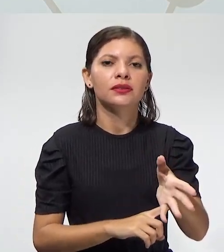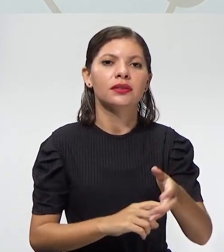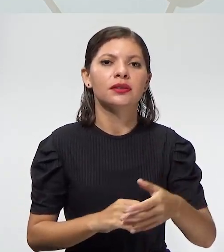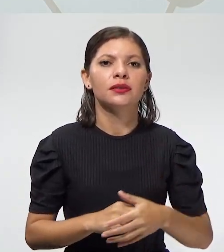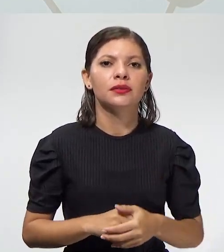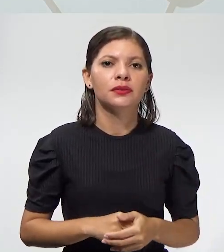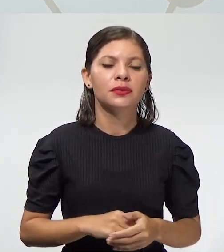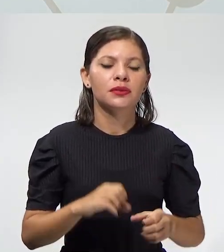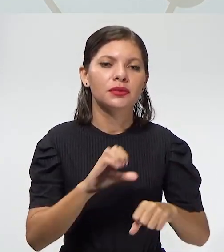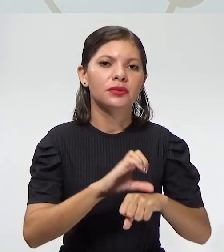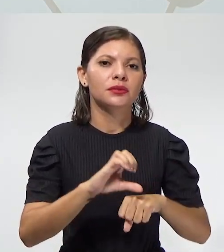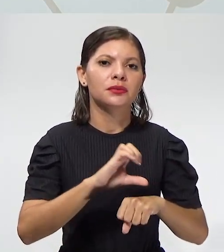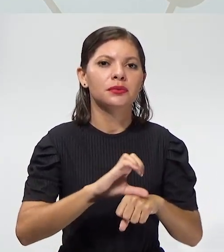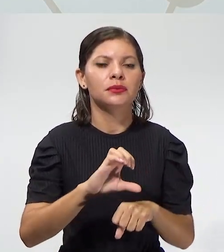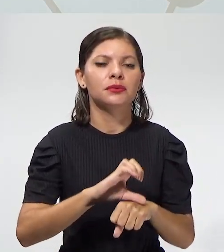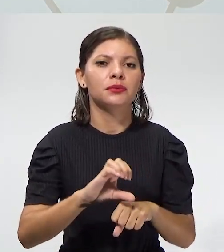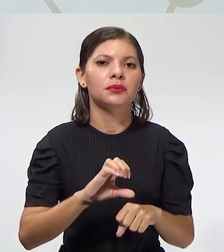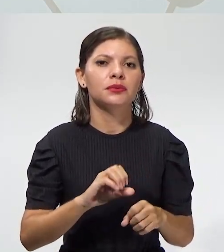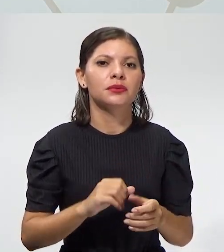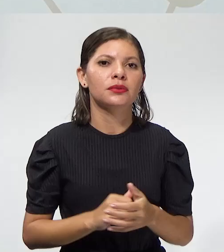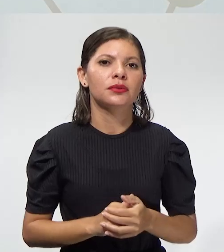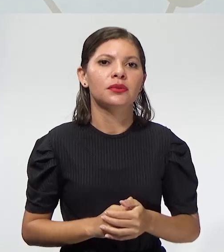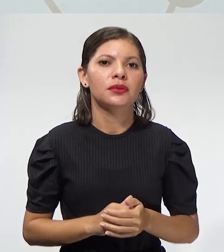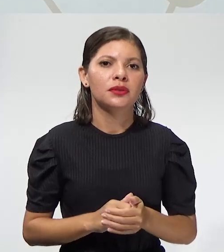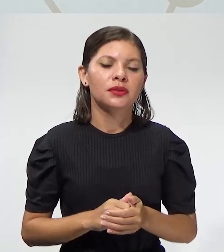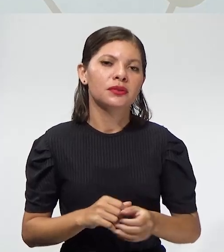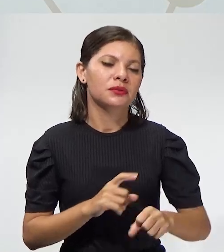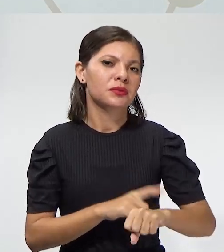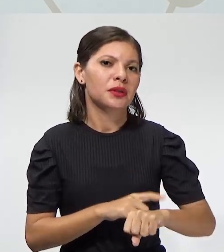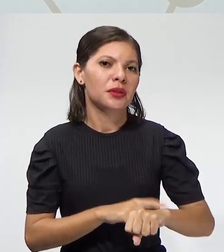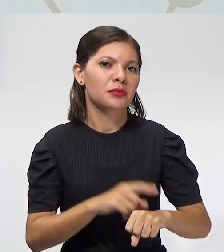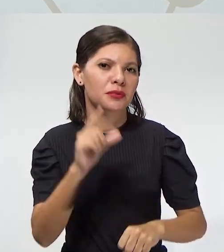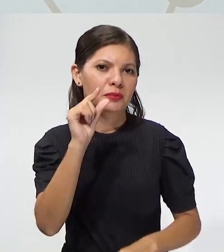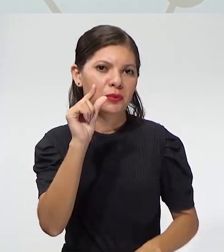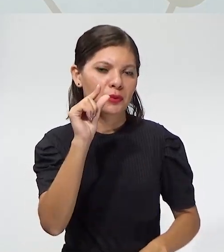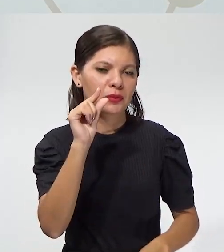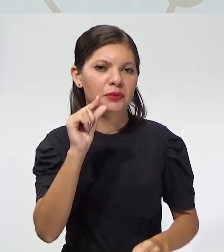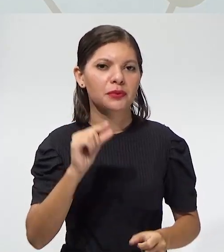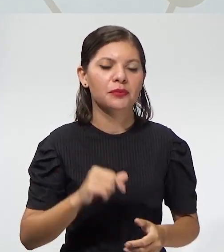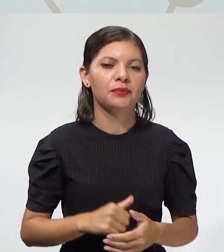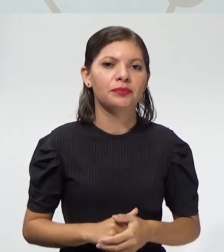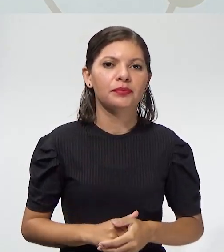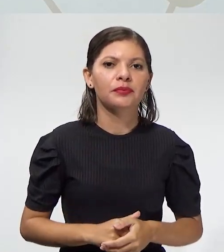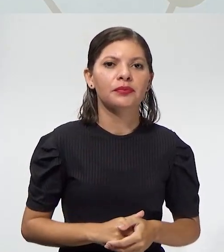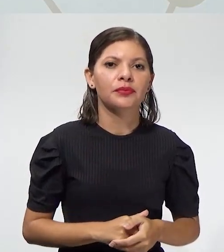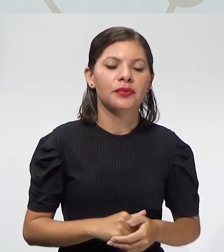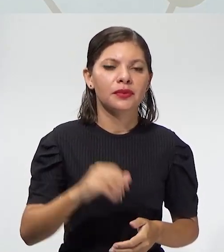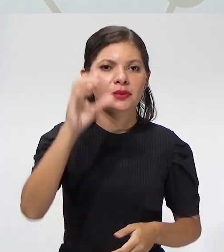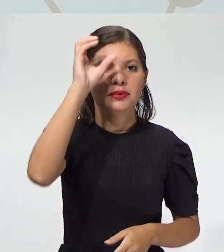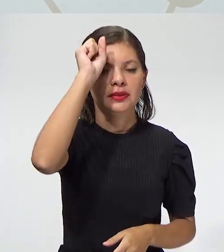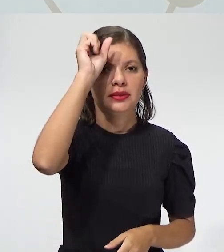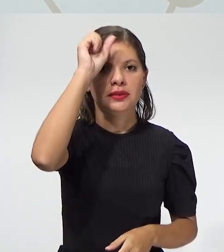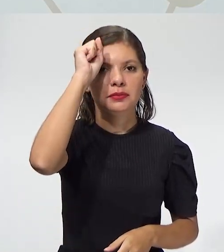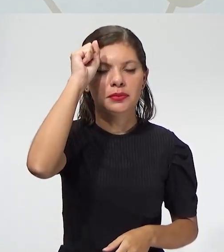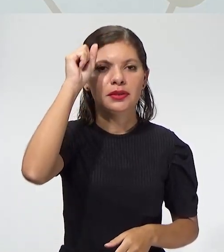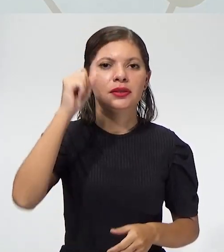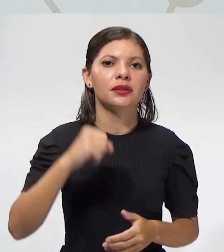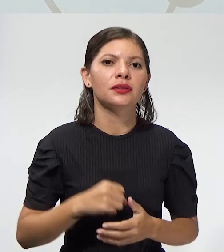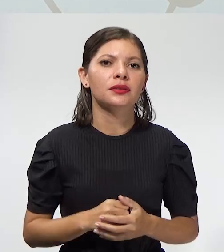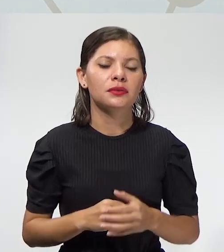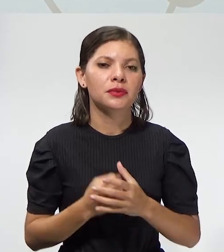a extensão mais como ofertas de cursos, né, cursos de curta duração, na tentativa de levar parte